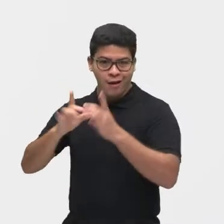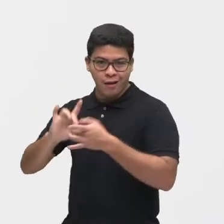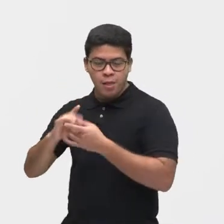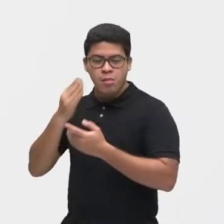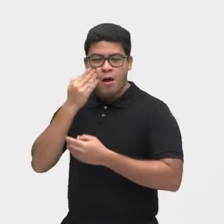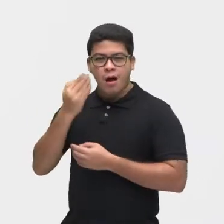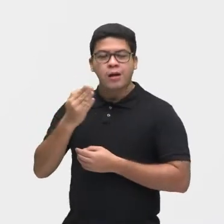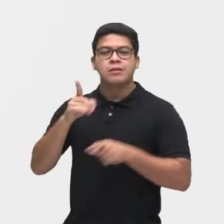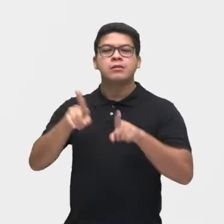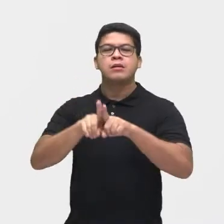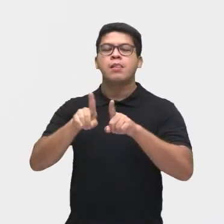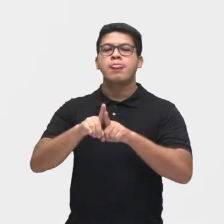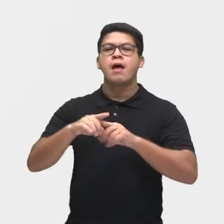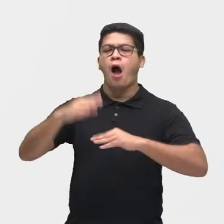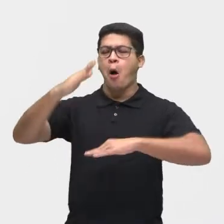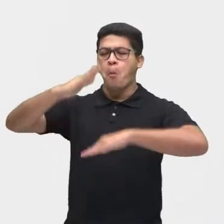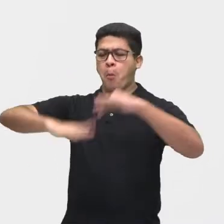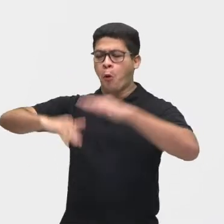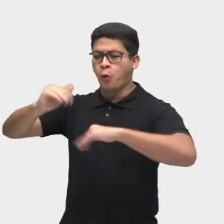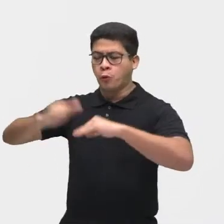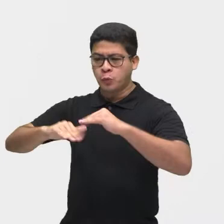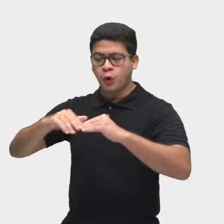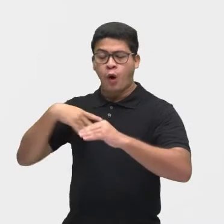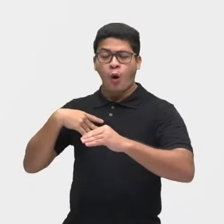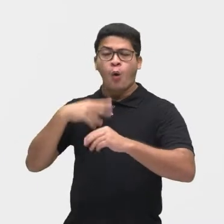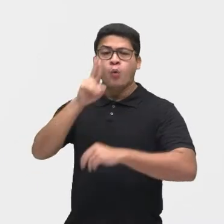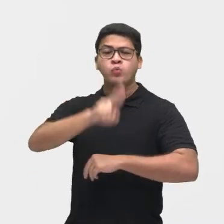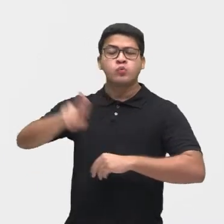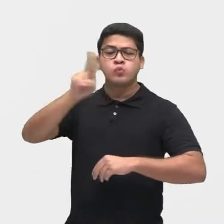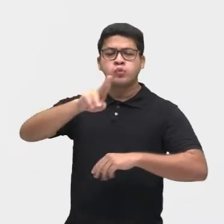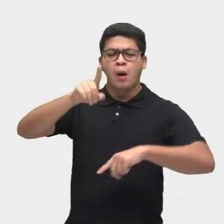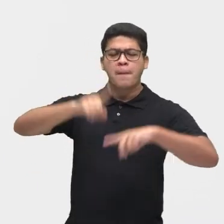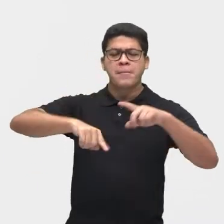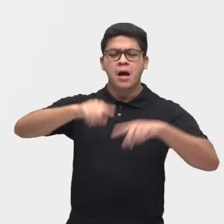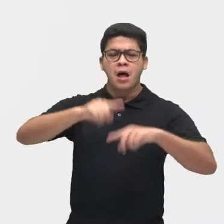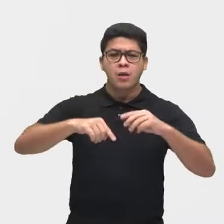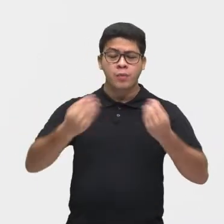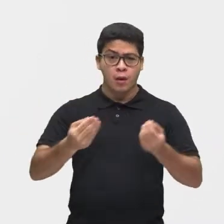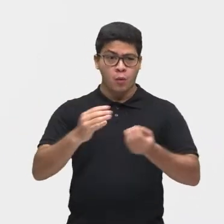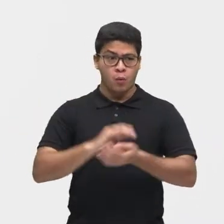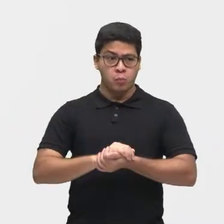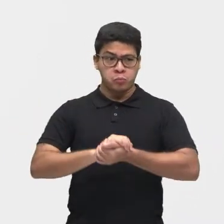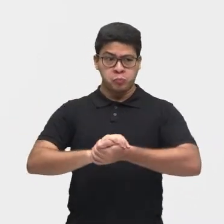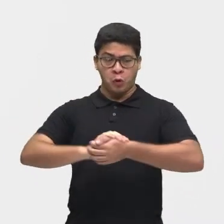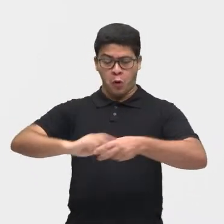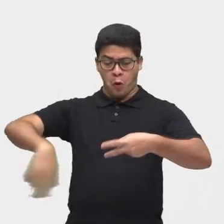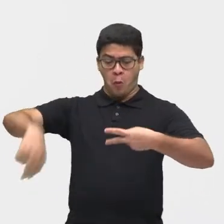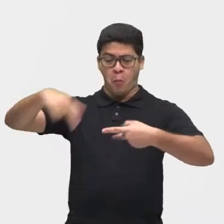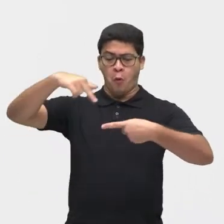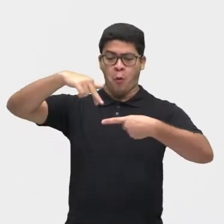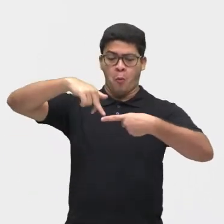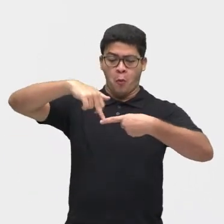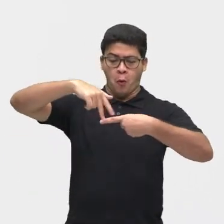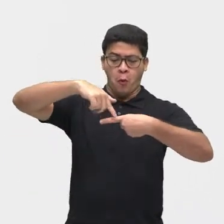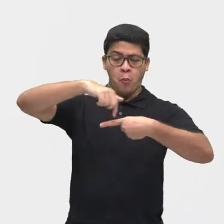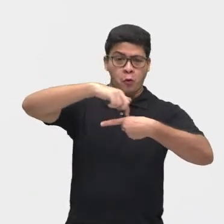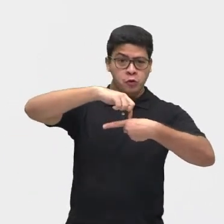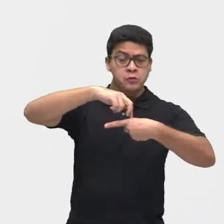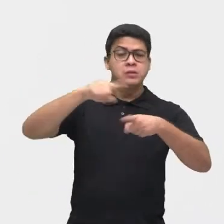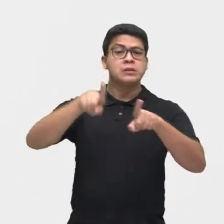Onde os atletas trabalham lá com cavalo, né? Trabalham com argolas, né?